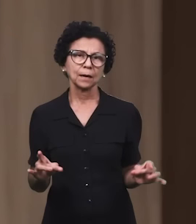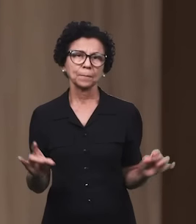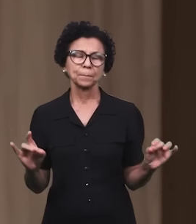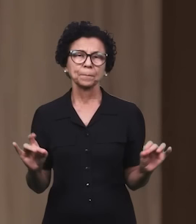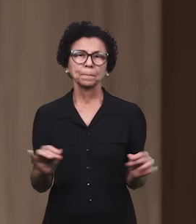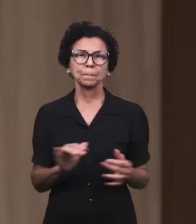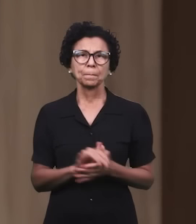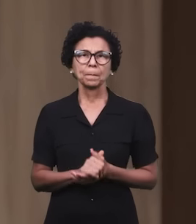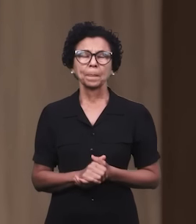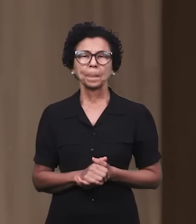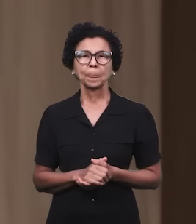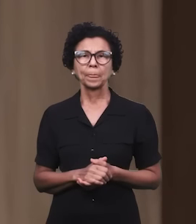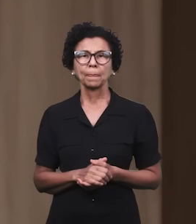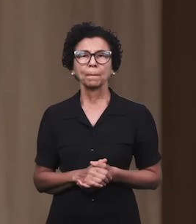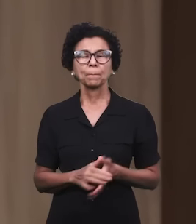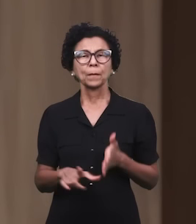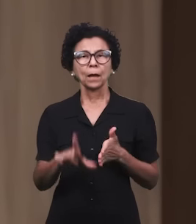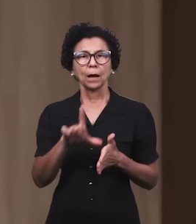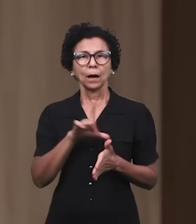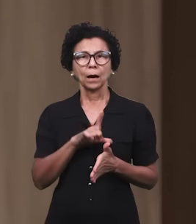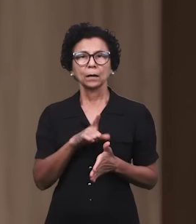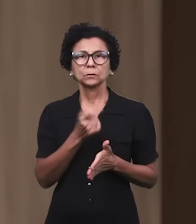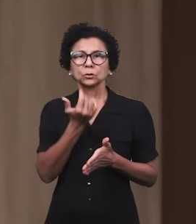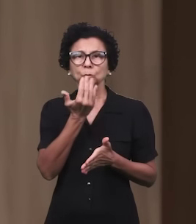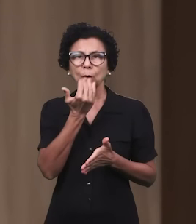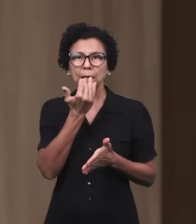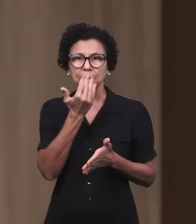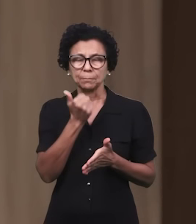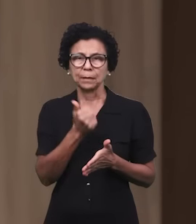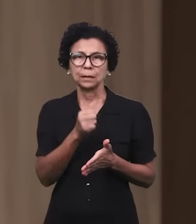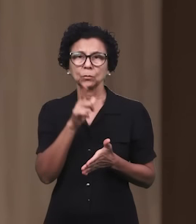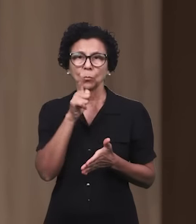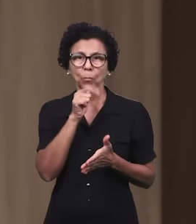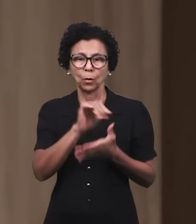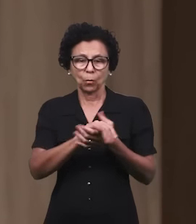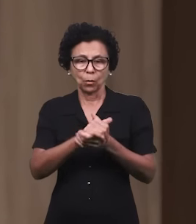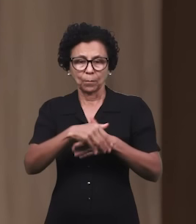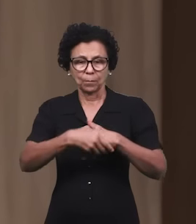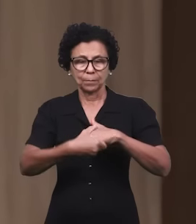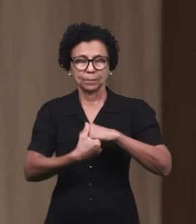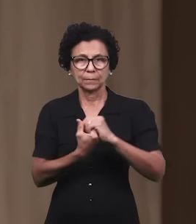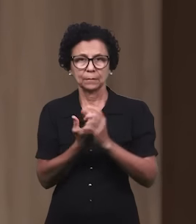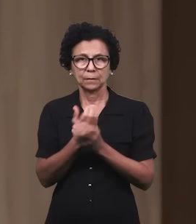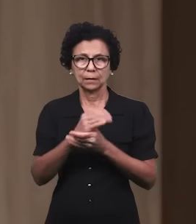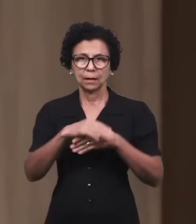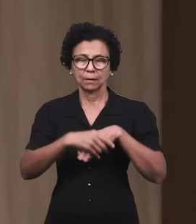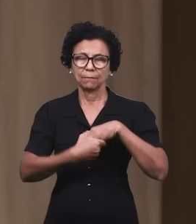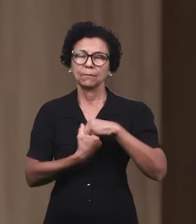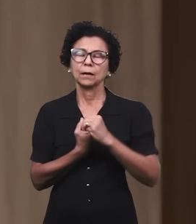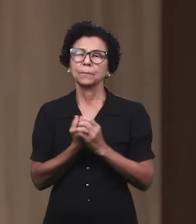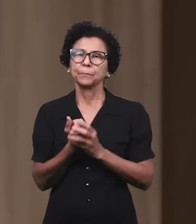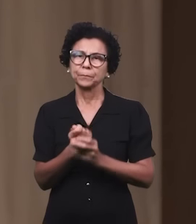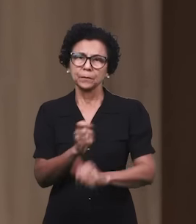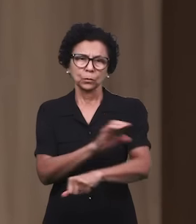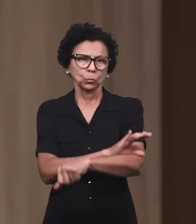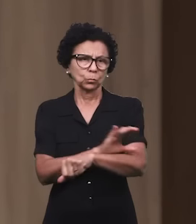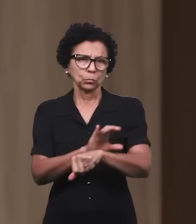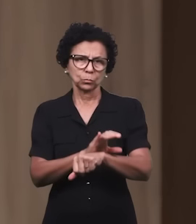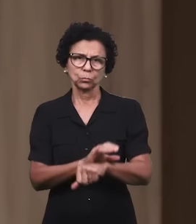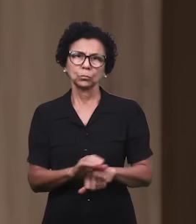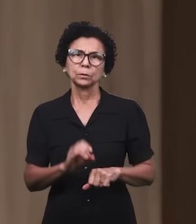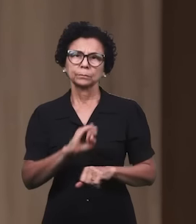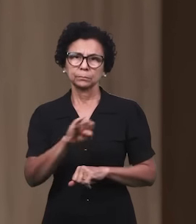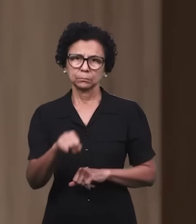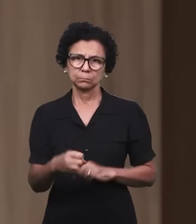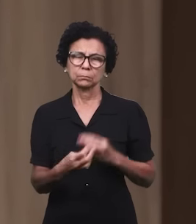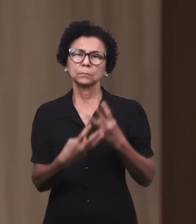mãos antes das refeições, era também um hábito judaico, né? O lavar as mãos, eles não o